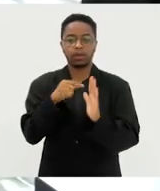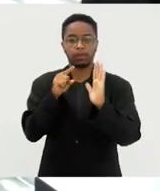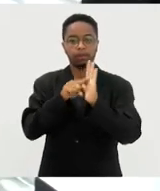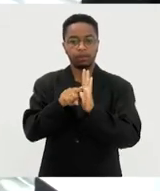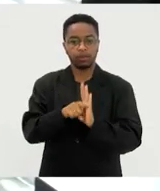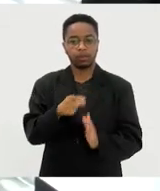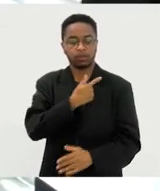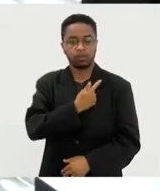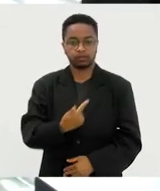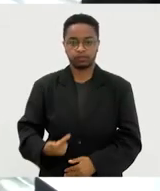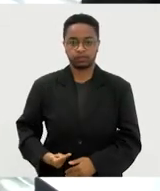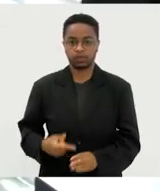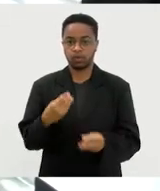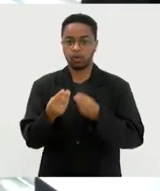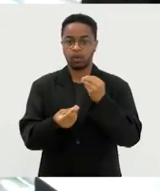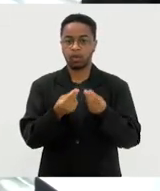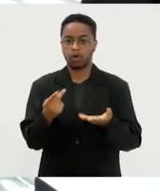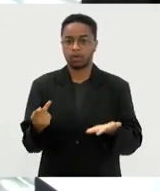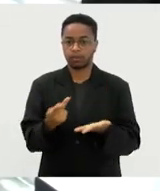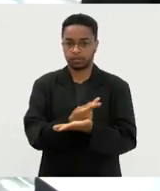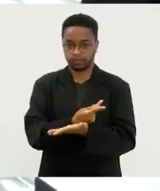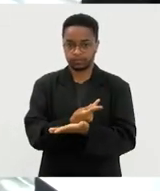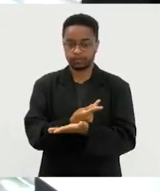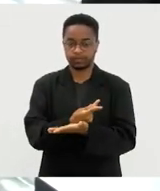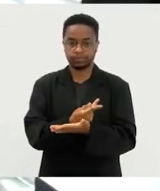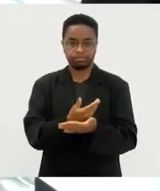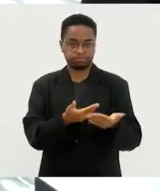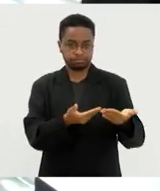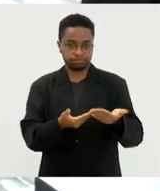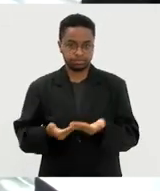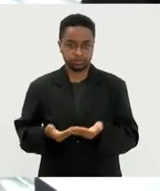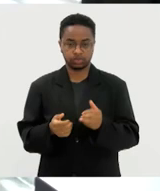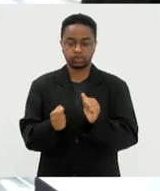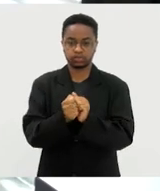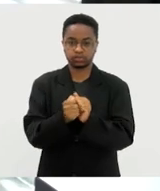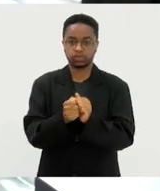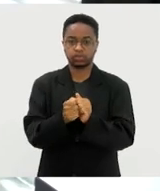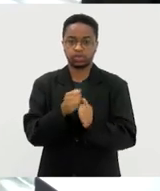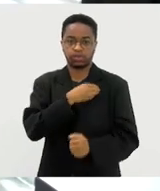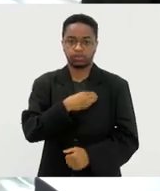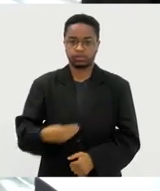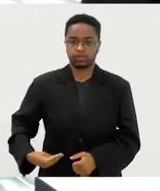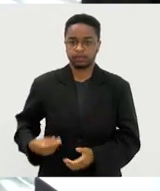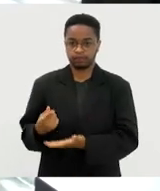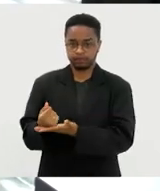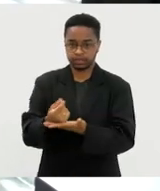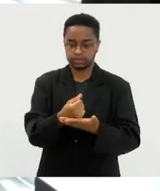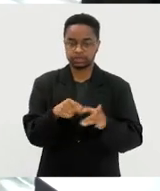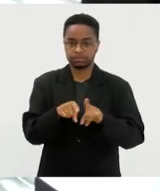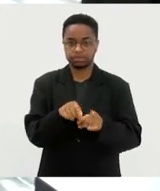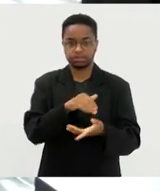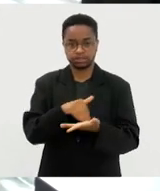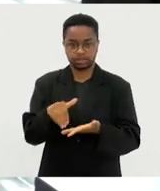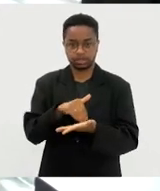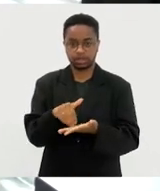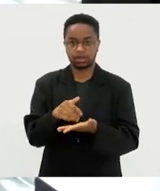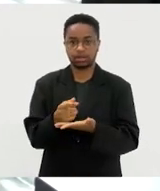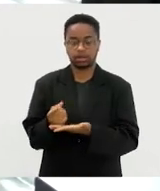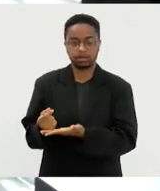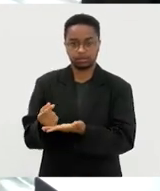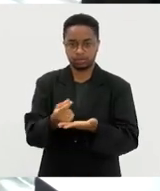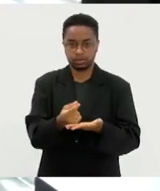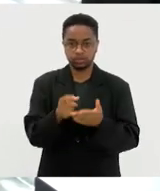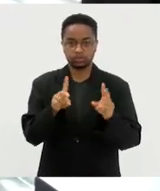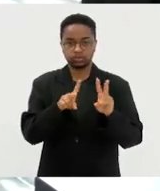governador como tinha sido a recepção junto ao Ministério da Fazenda, Secretaria do Tesouro, com relação a uma